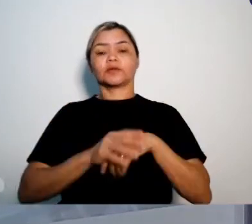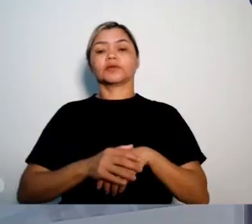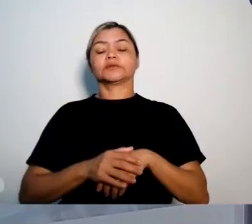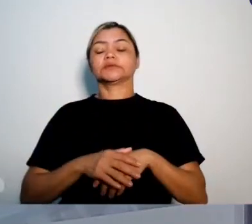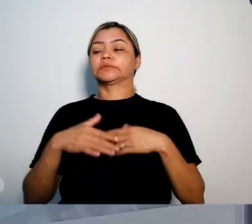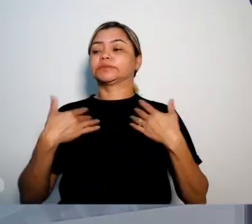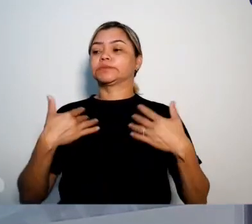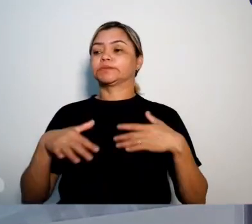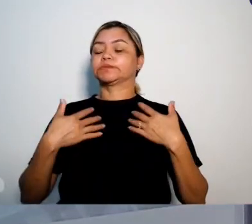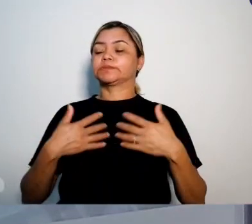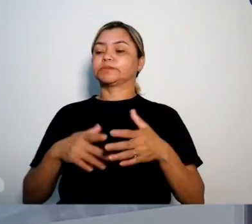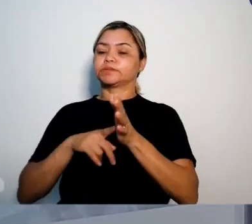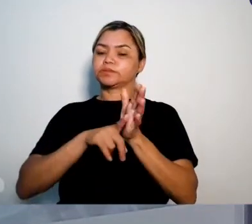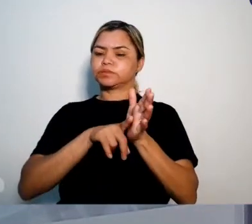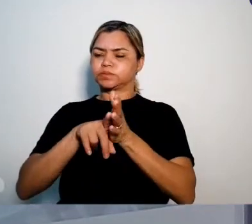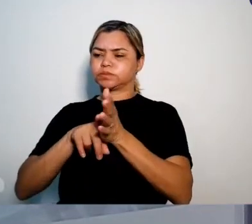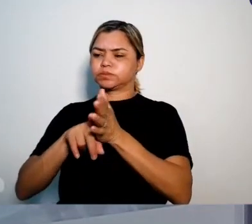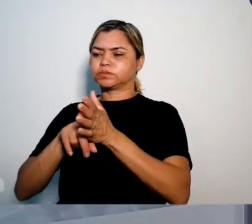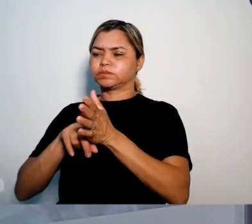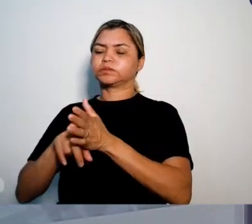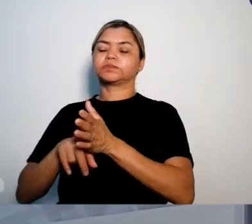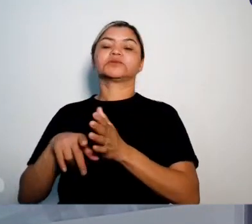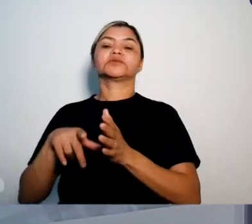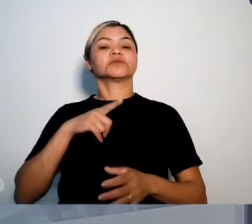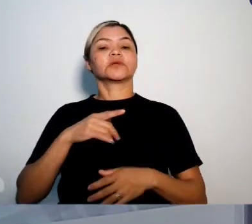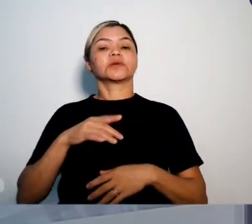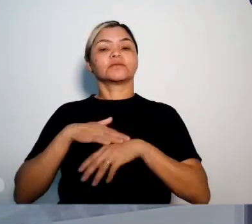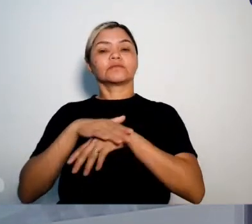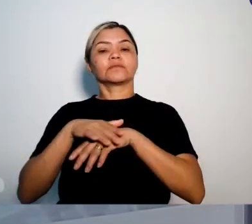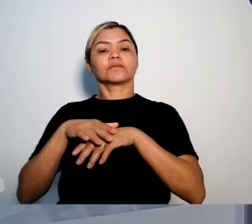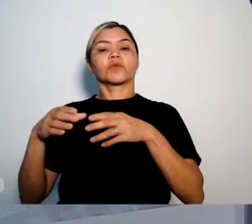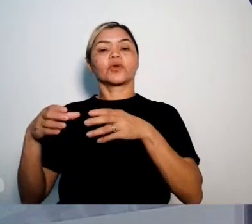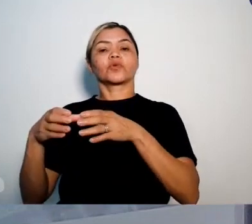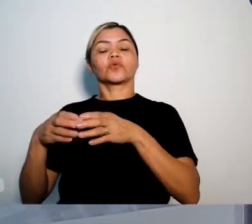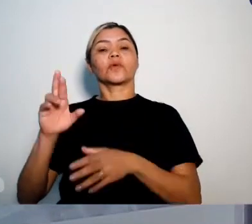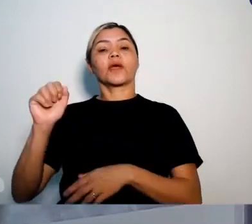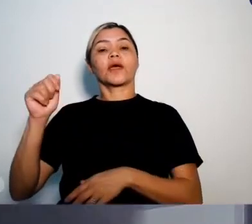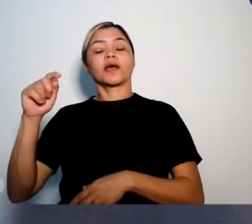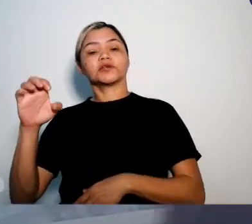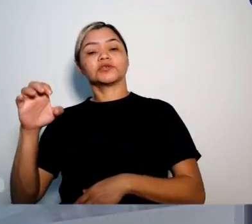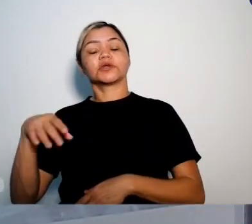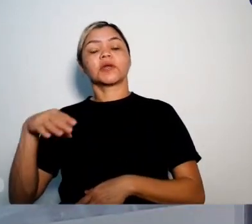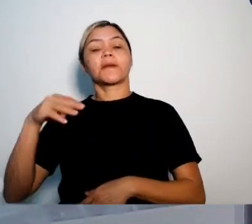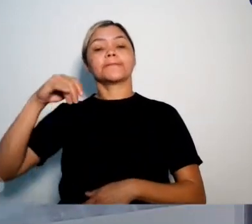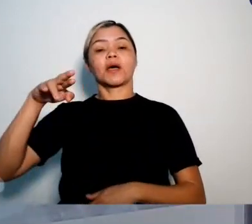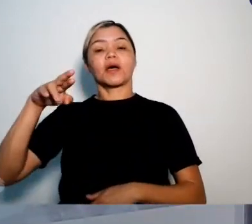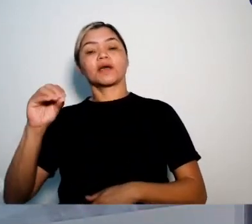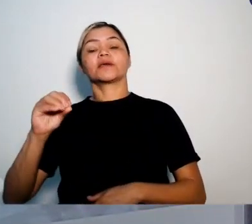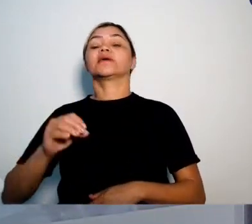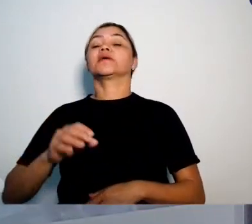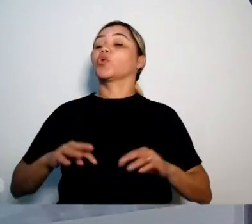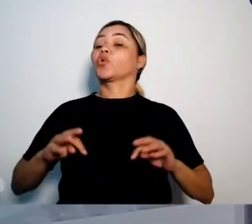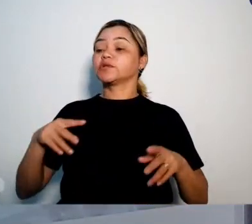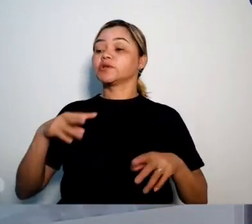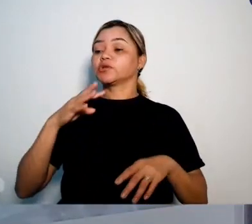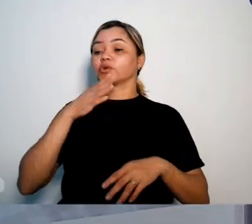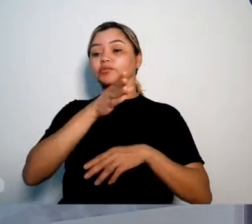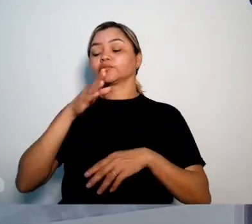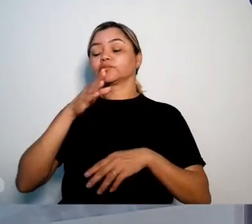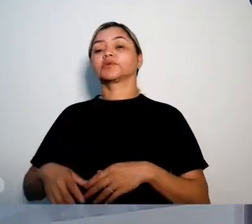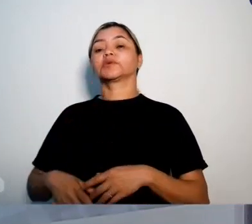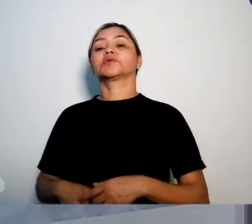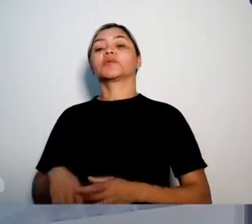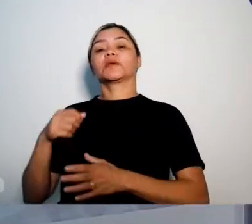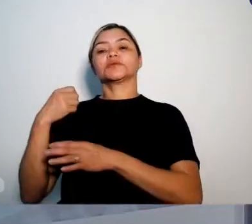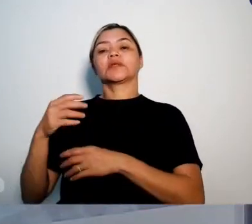né, nós estávamos falando pelo Grupo Reage, pelo Mário, conheci todas as comunidades terapêuticas dessa cidade, para